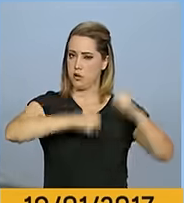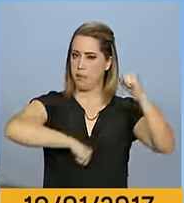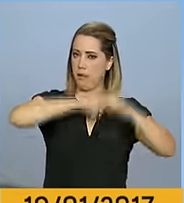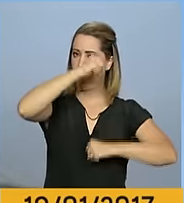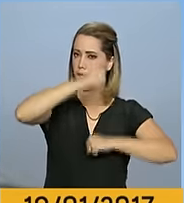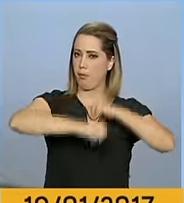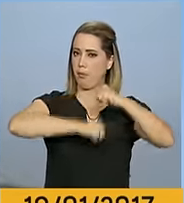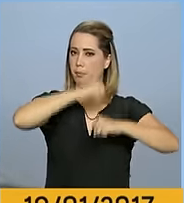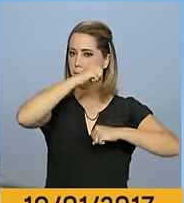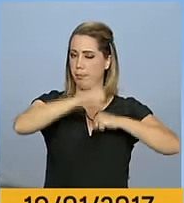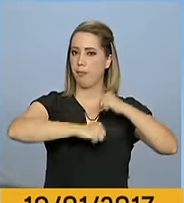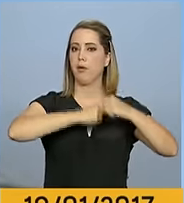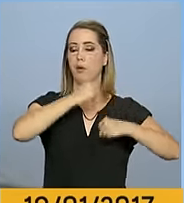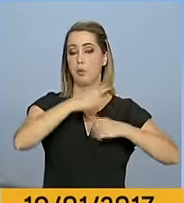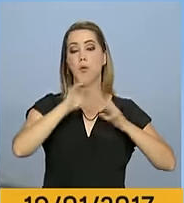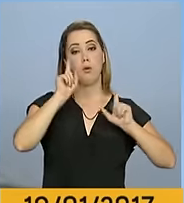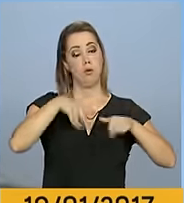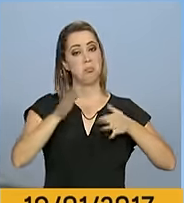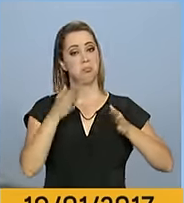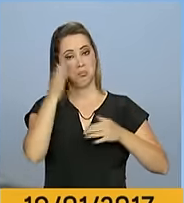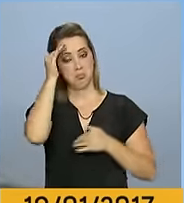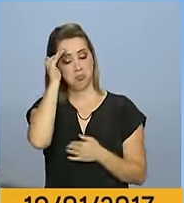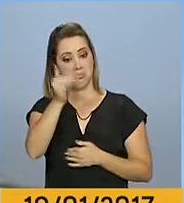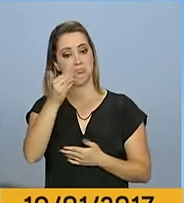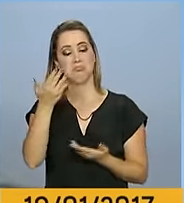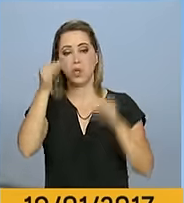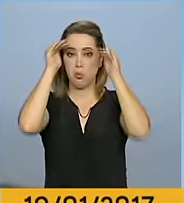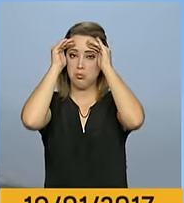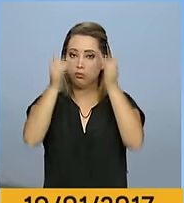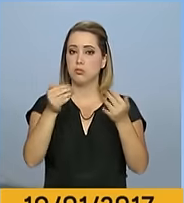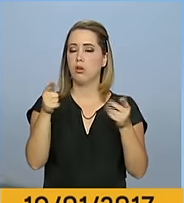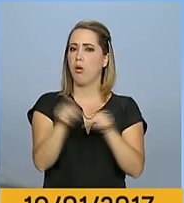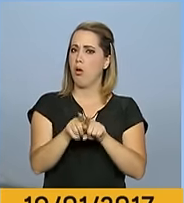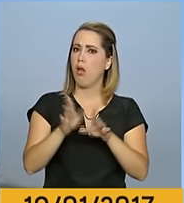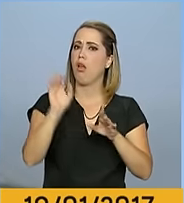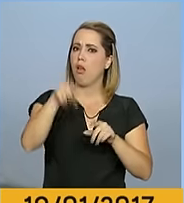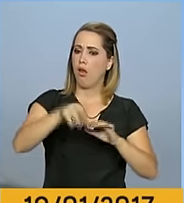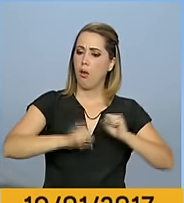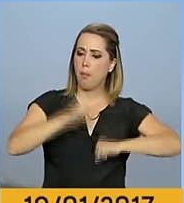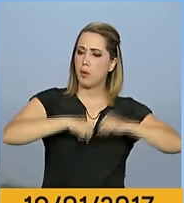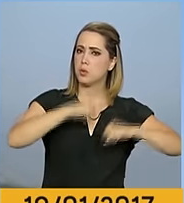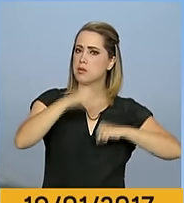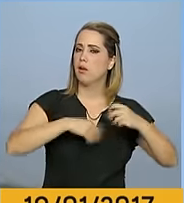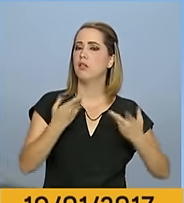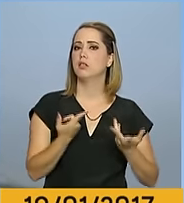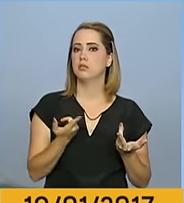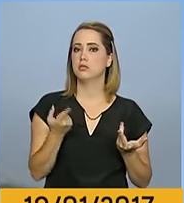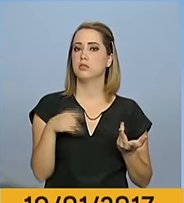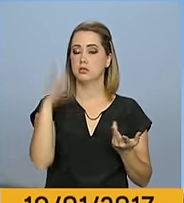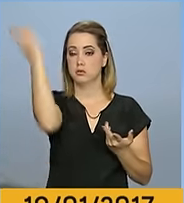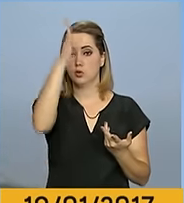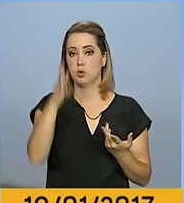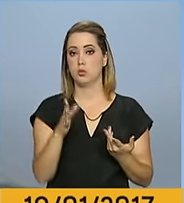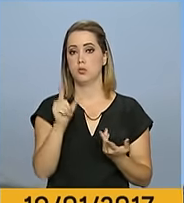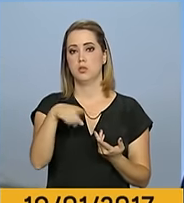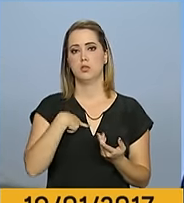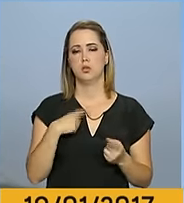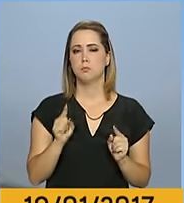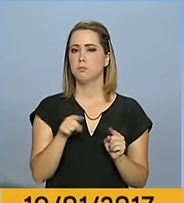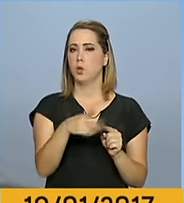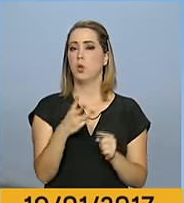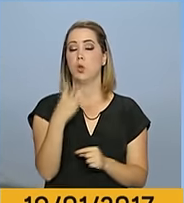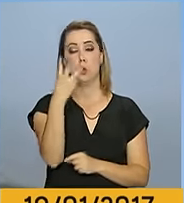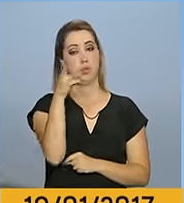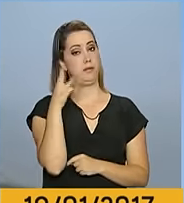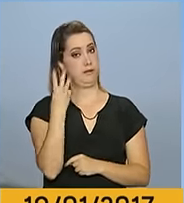Nós temos que prestigiar, porque é uma produção da indústria nacional. Basta dizer, nesse tópico, que nós aportamos